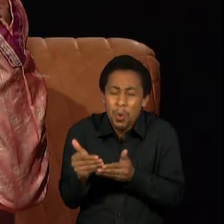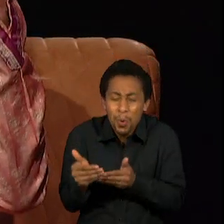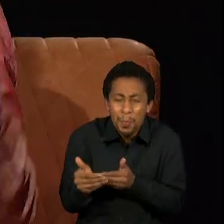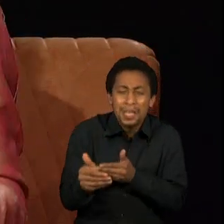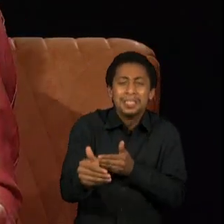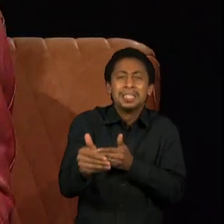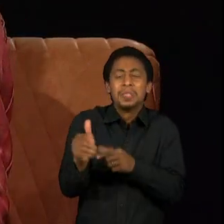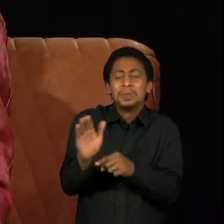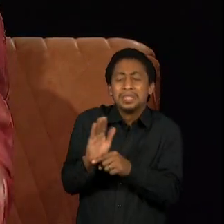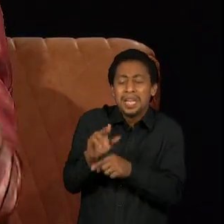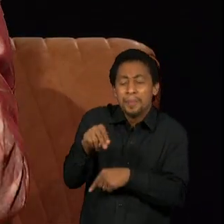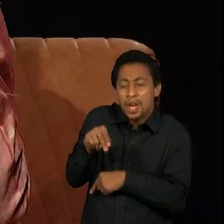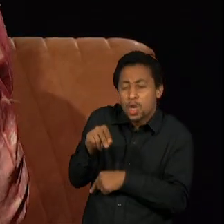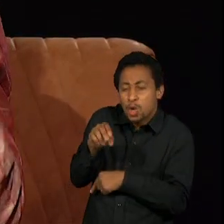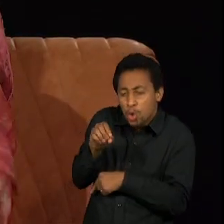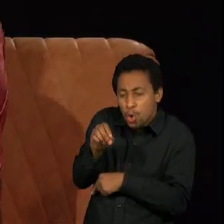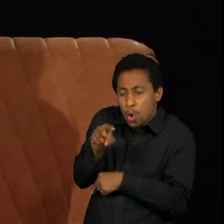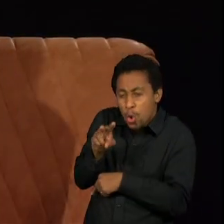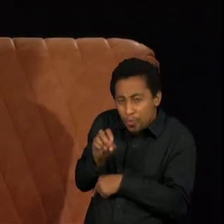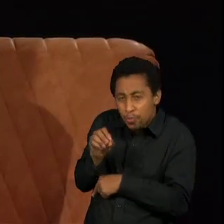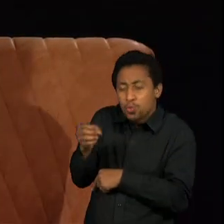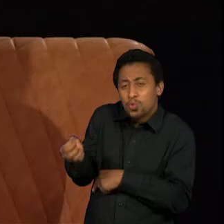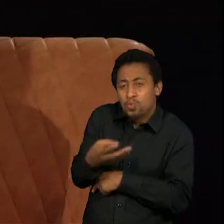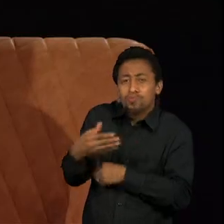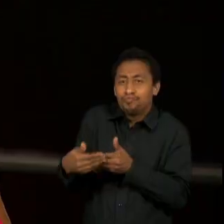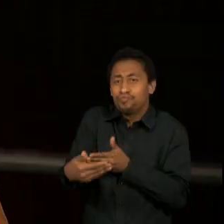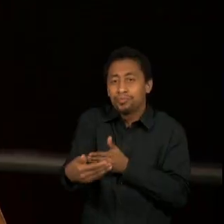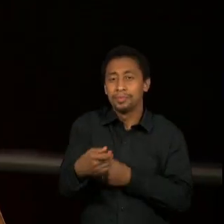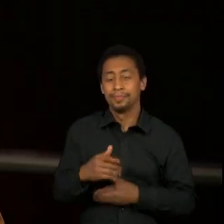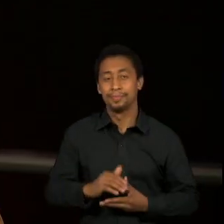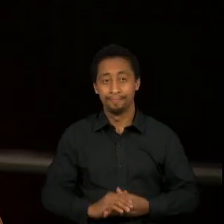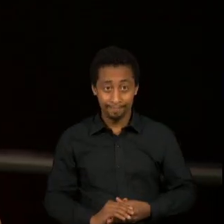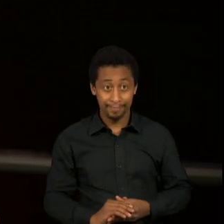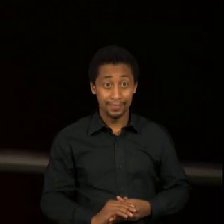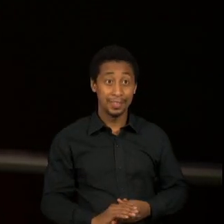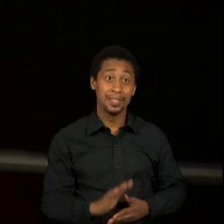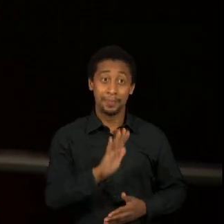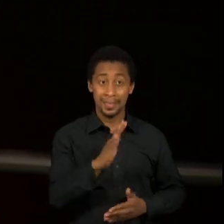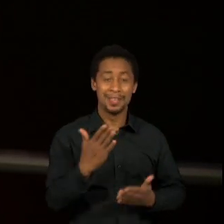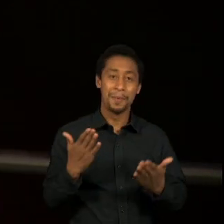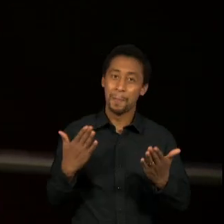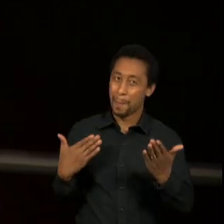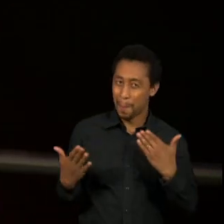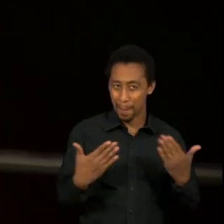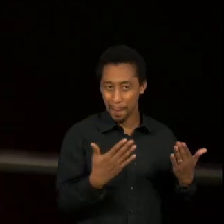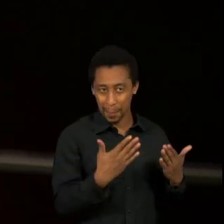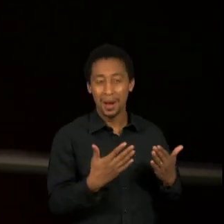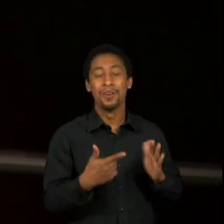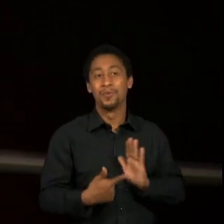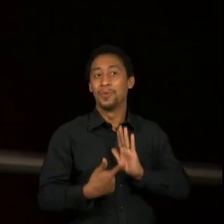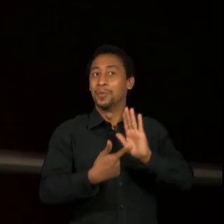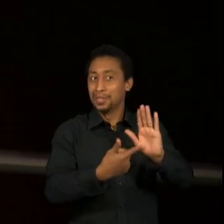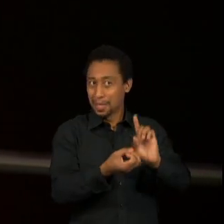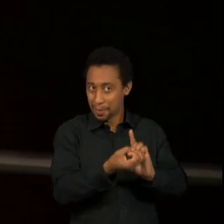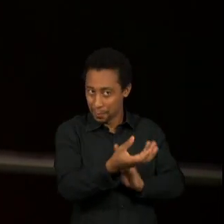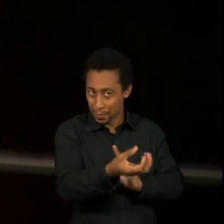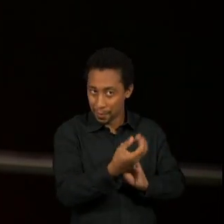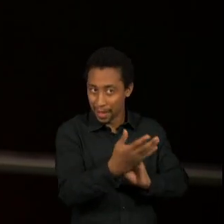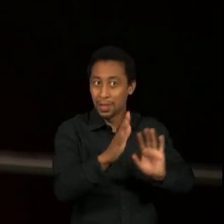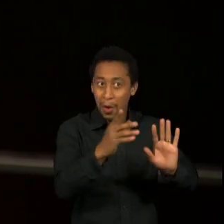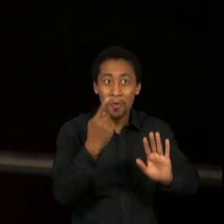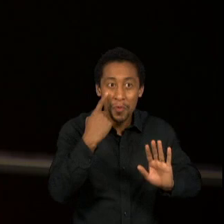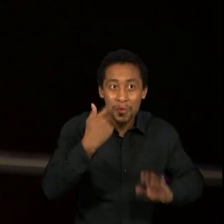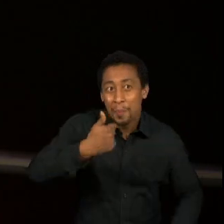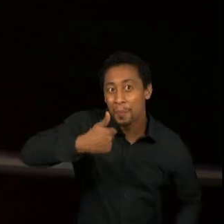já, não é? Já. Helena, durante essa nossa conversa, a gente vai te apresentar alguns depoimentos. Então, bora